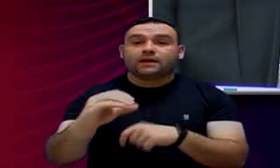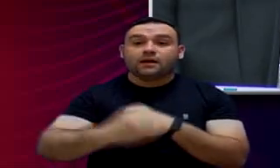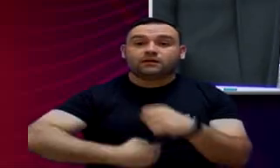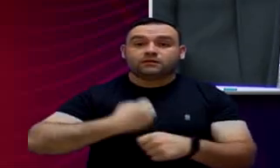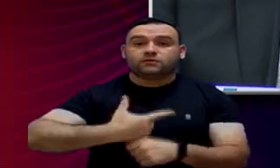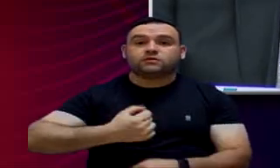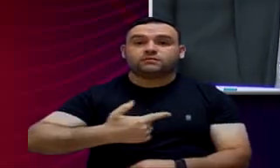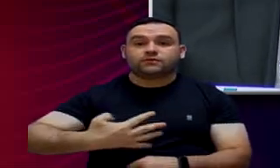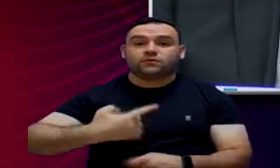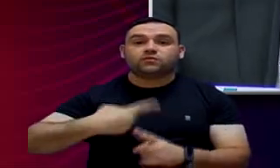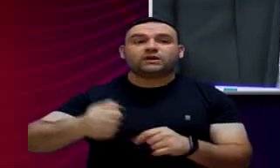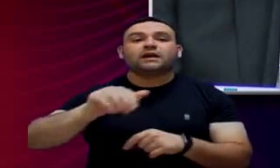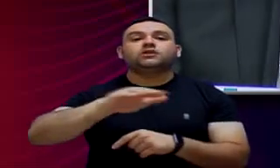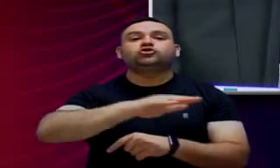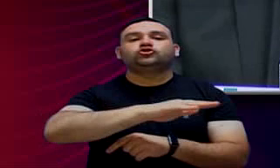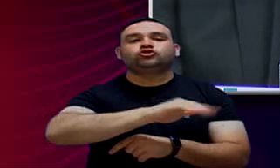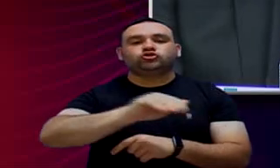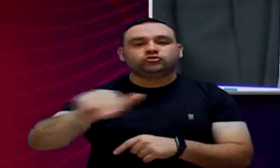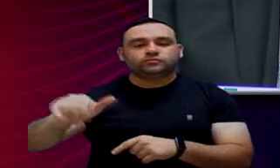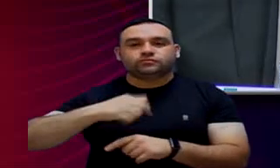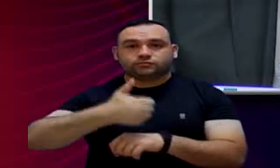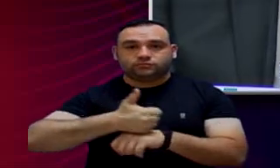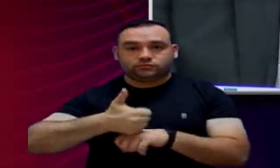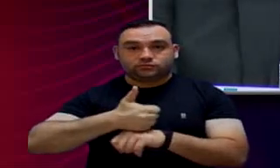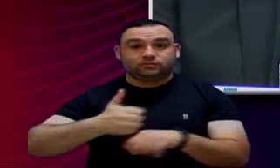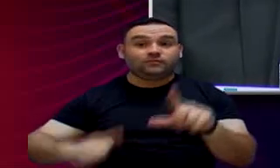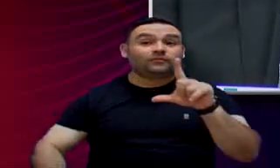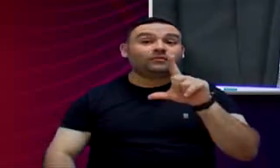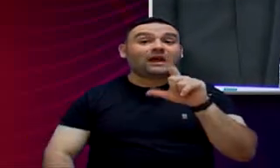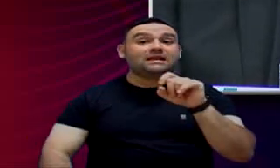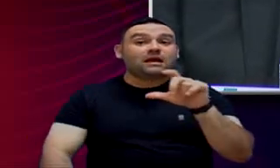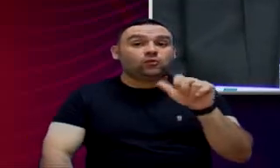2024 para chamamento de profissional